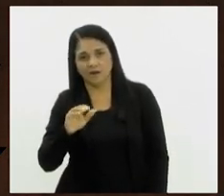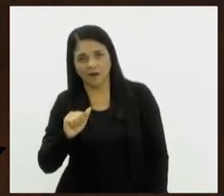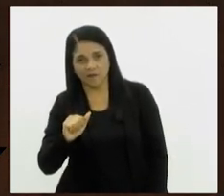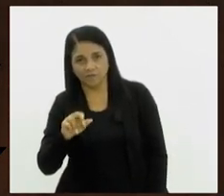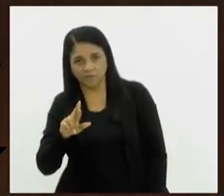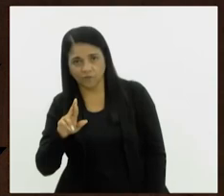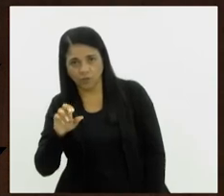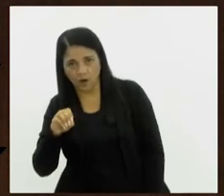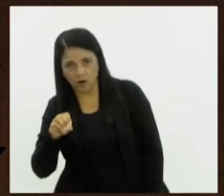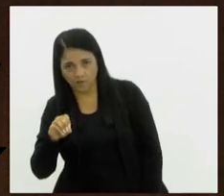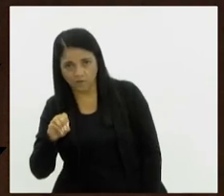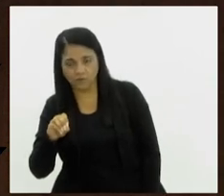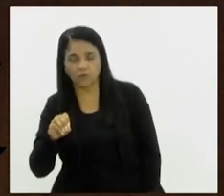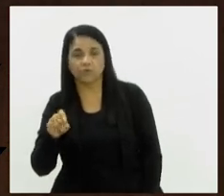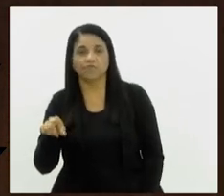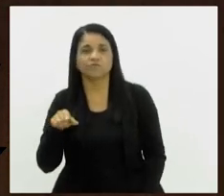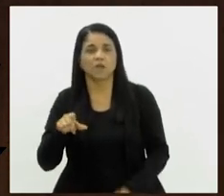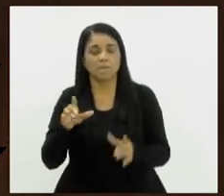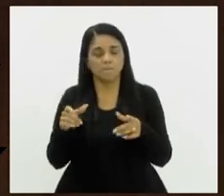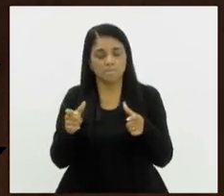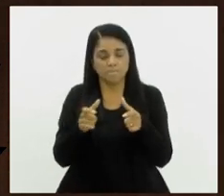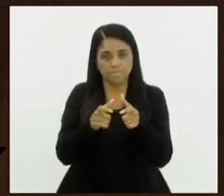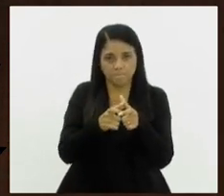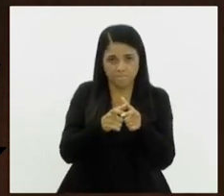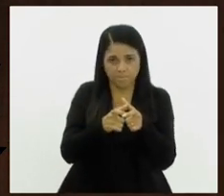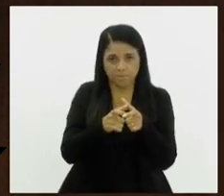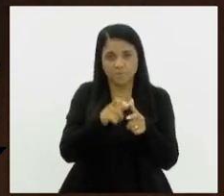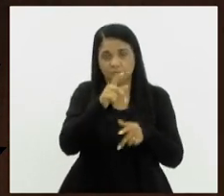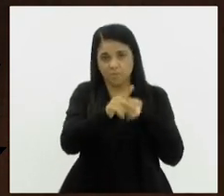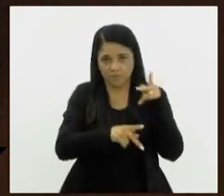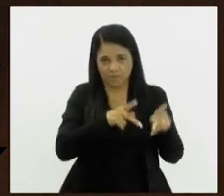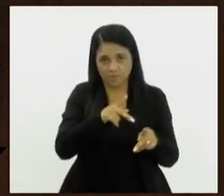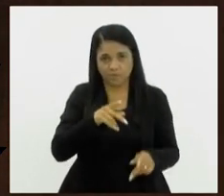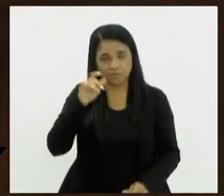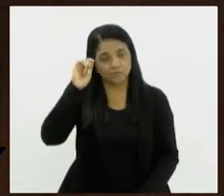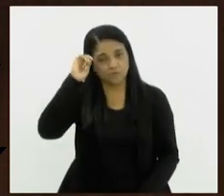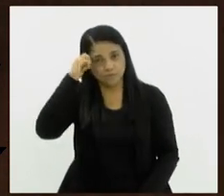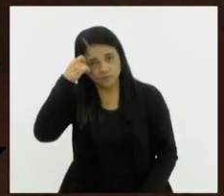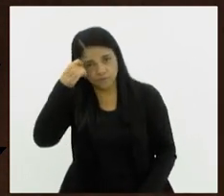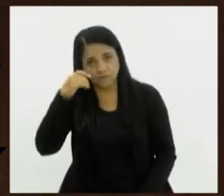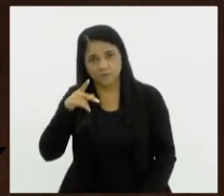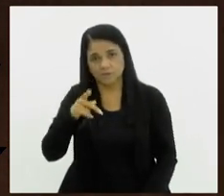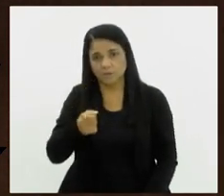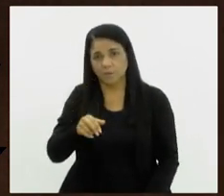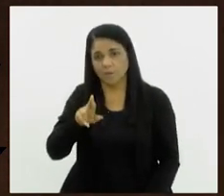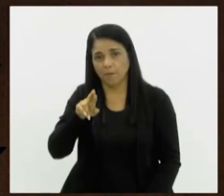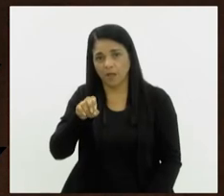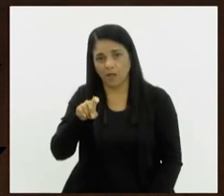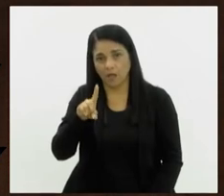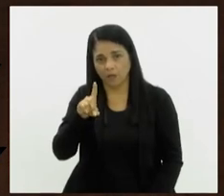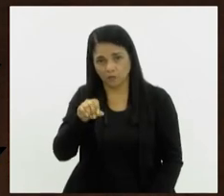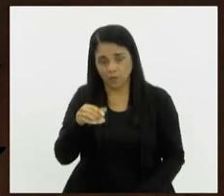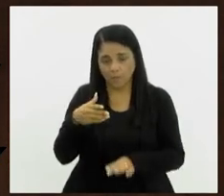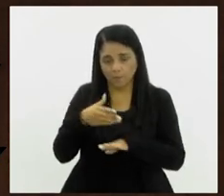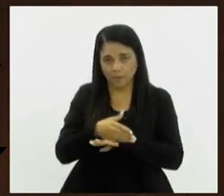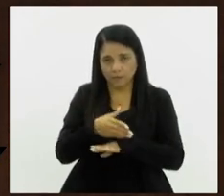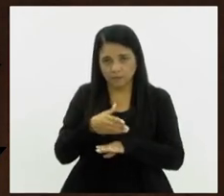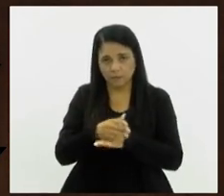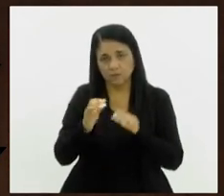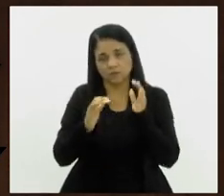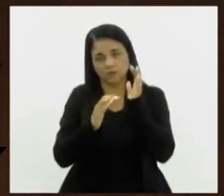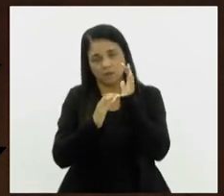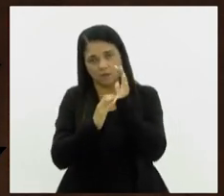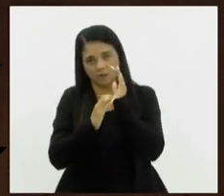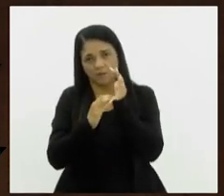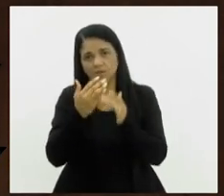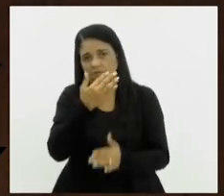entre o percentual na população de pardos e negros e a sua respectiva participação na Câmara